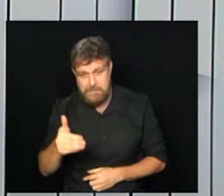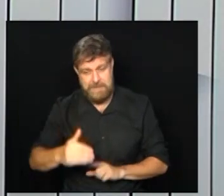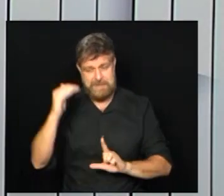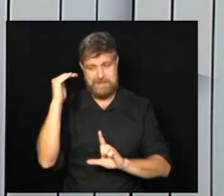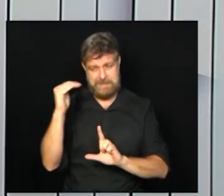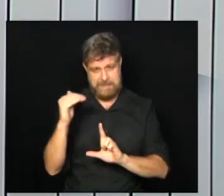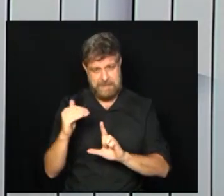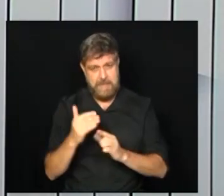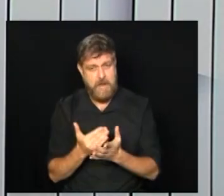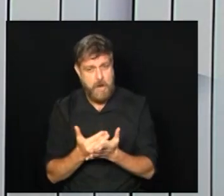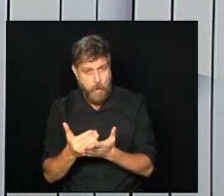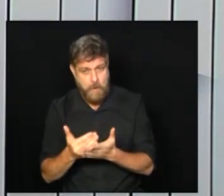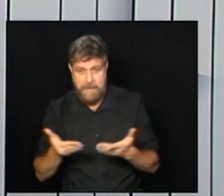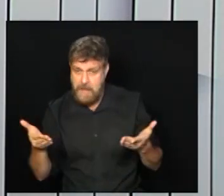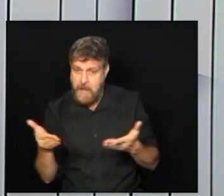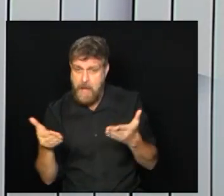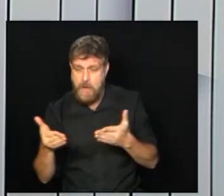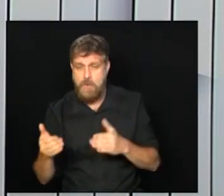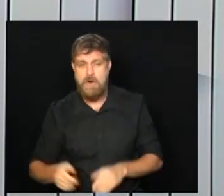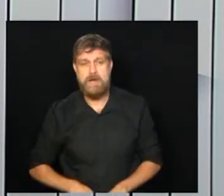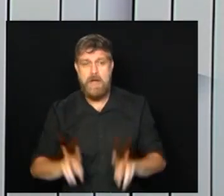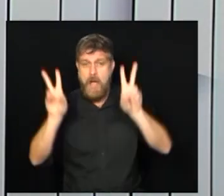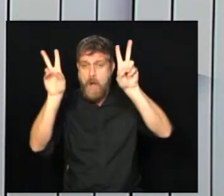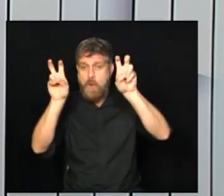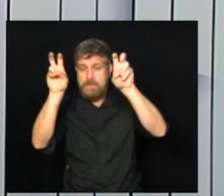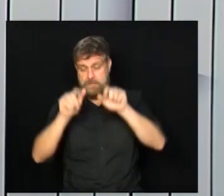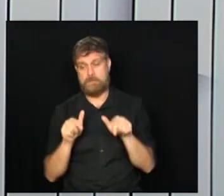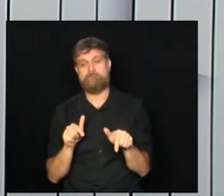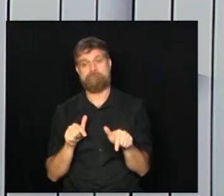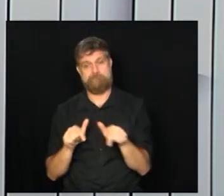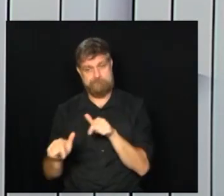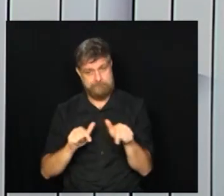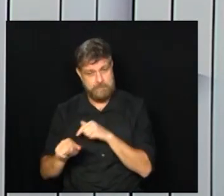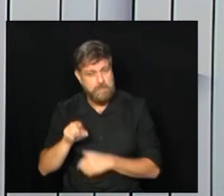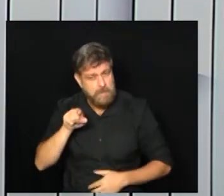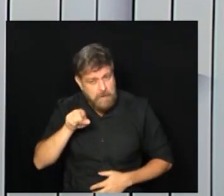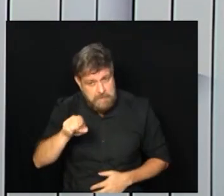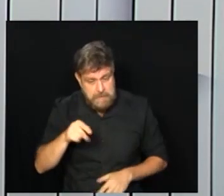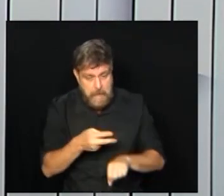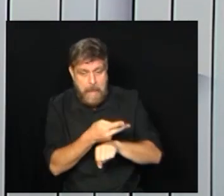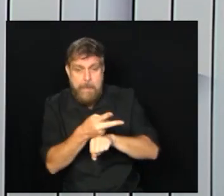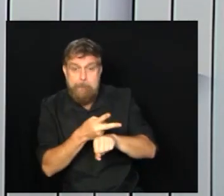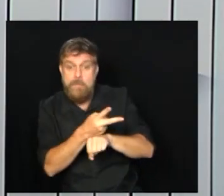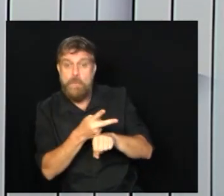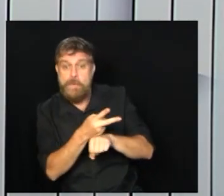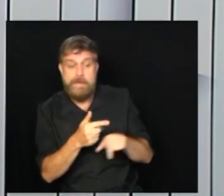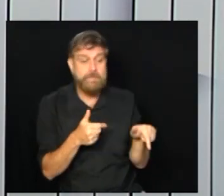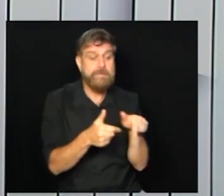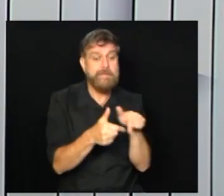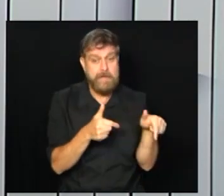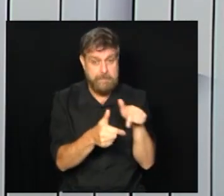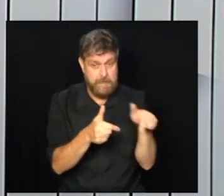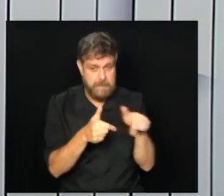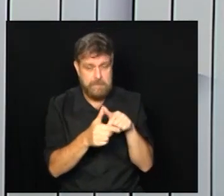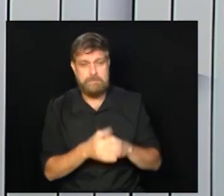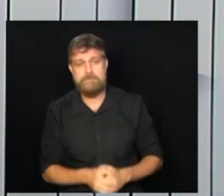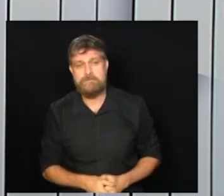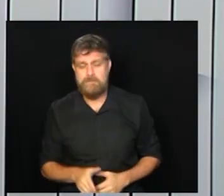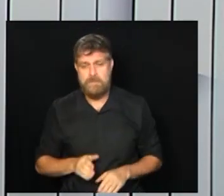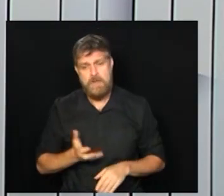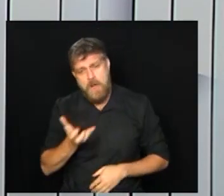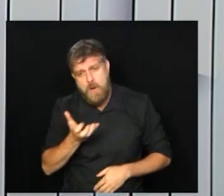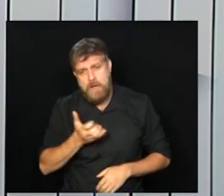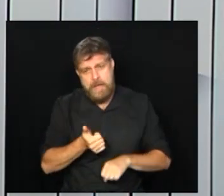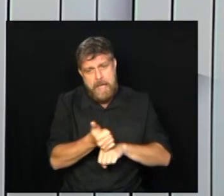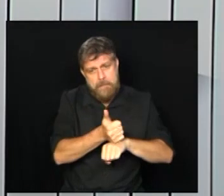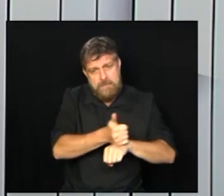assuntos. A gente começa essa edição falando sobre emprego. Você que está em busca de uma oportunidade de trabalho ou quer